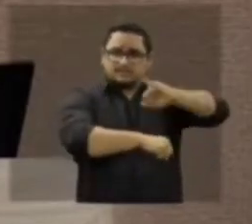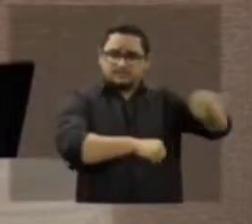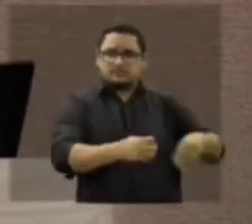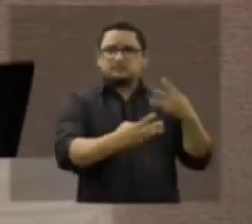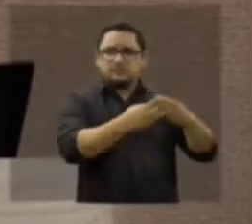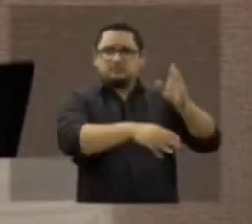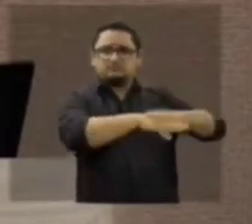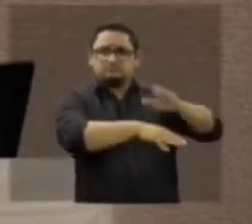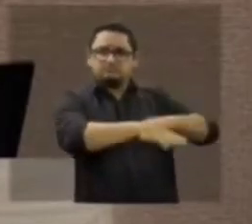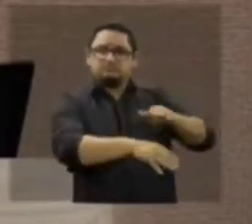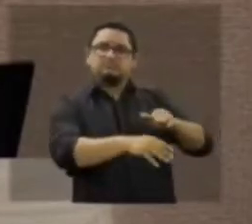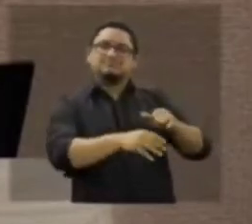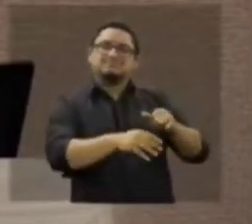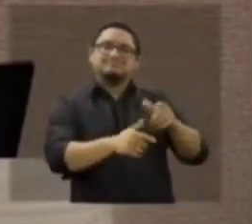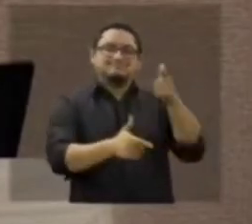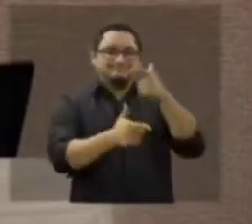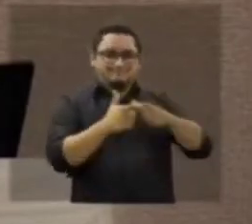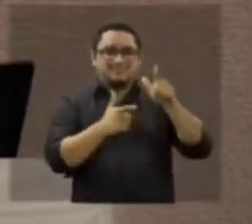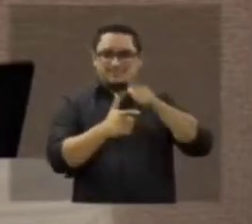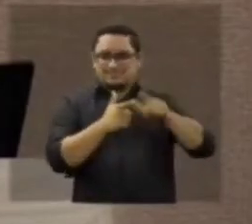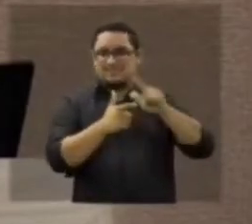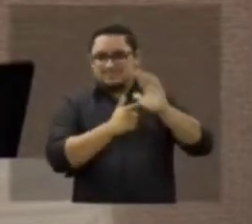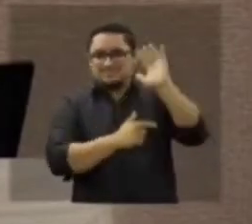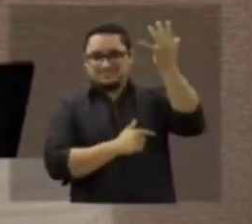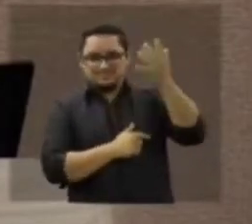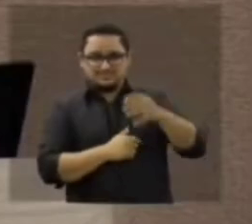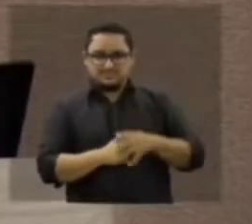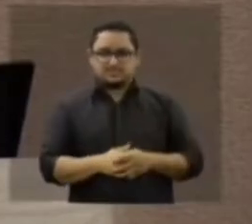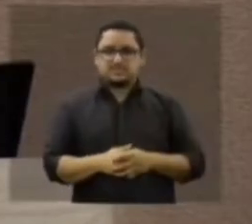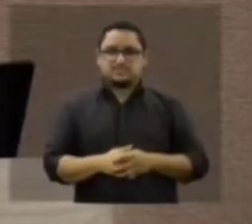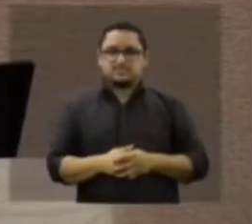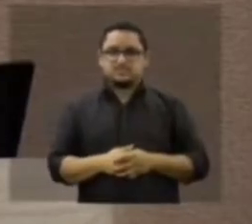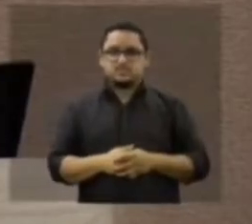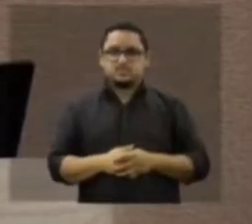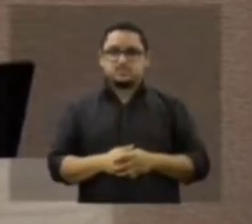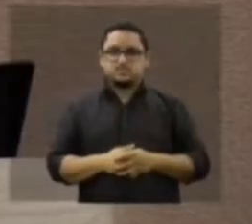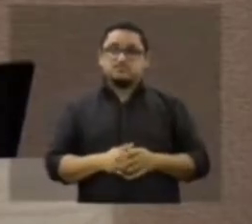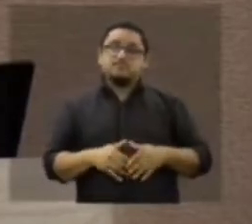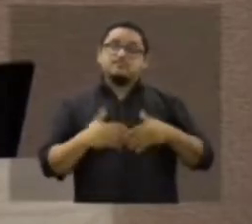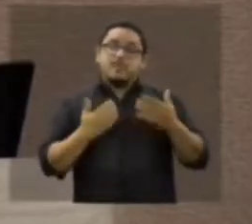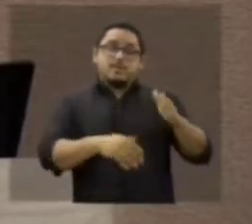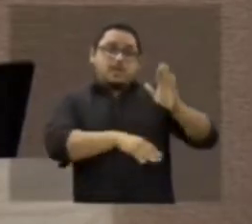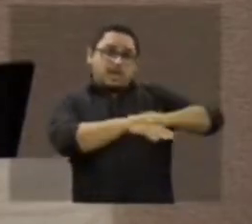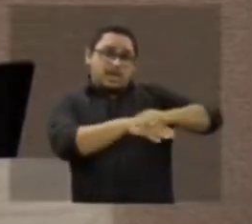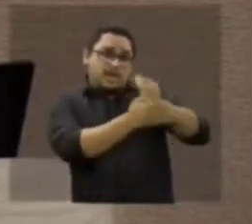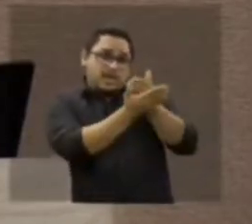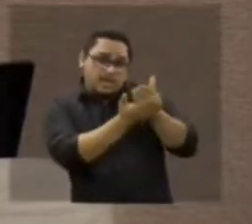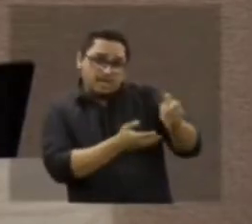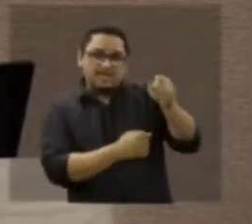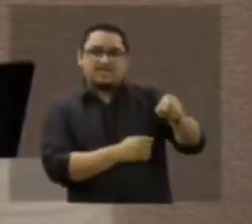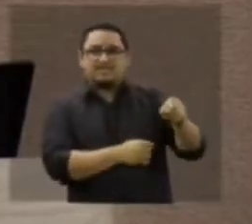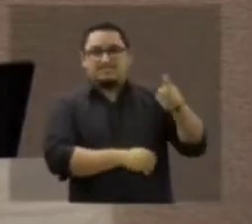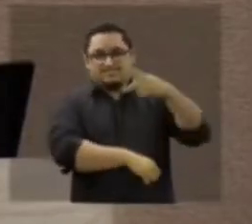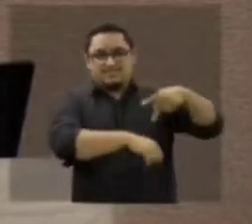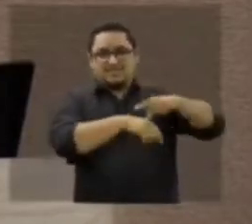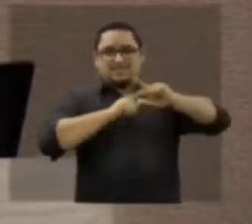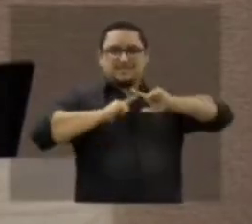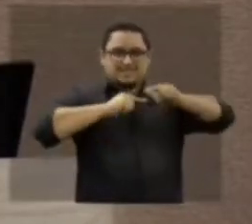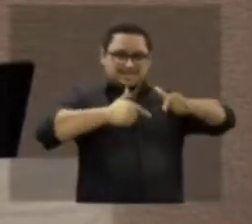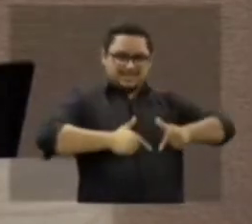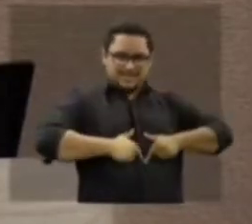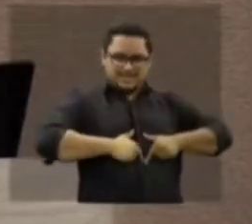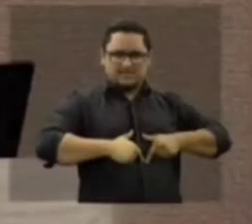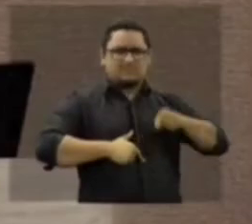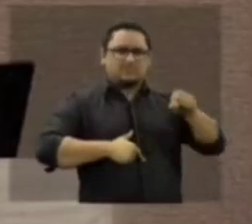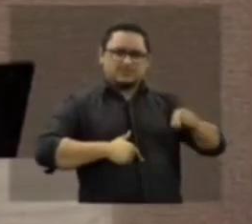poderia-se resolver o problema do antissemitismo desde a primeira sirene da Independência Israel emergiu como único